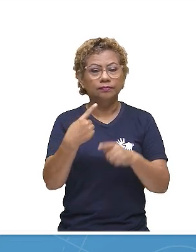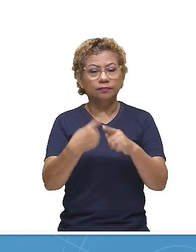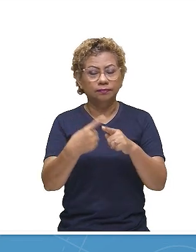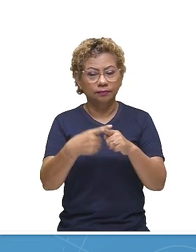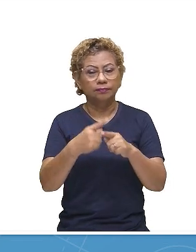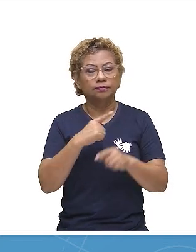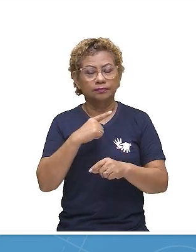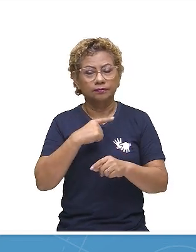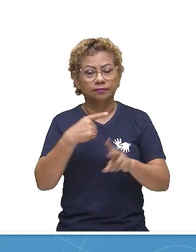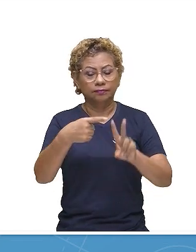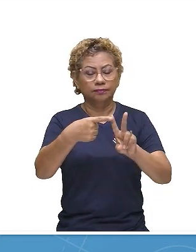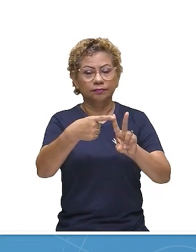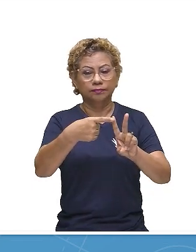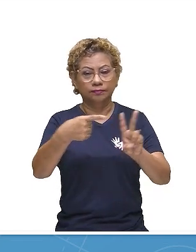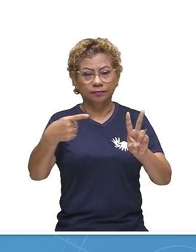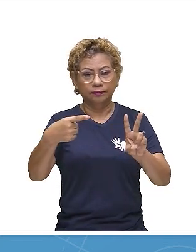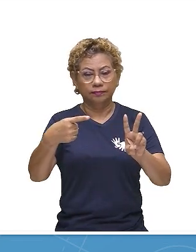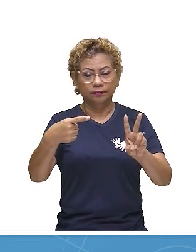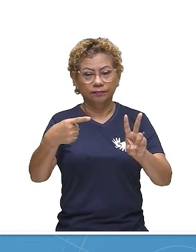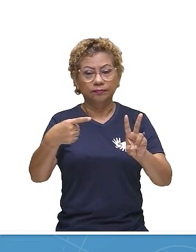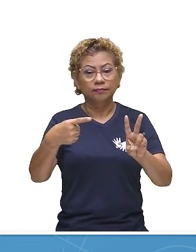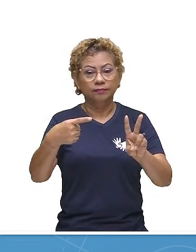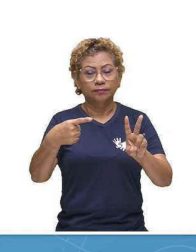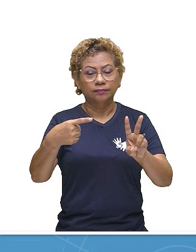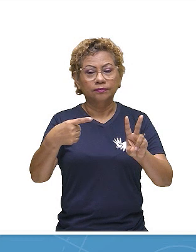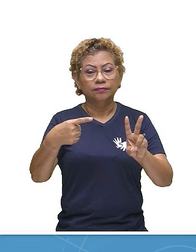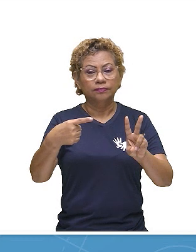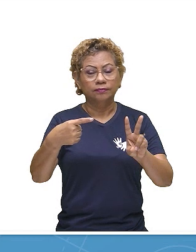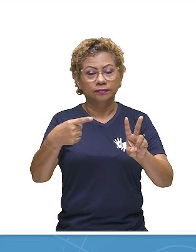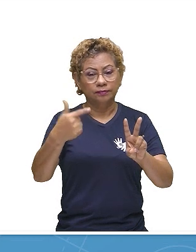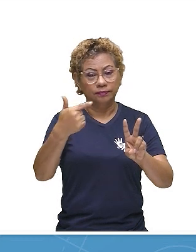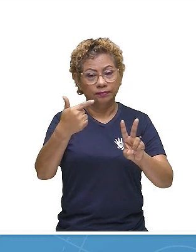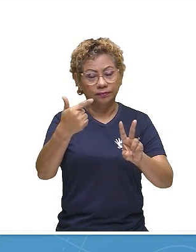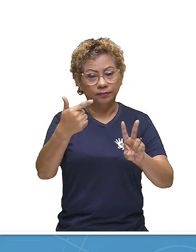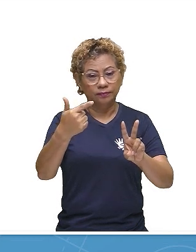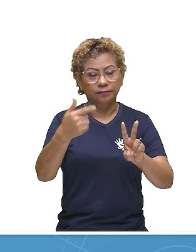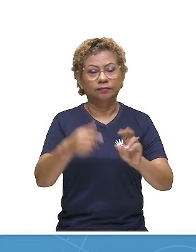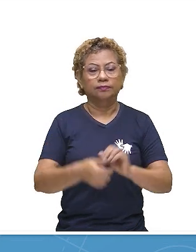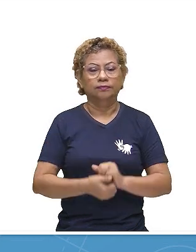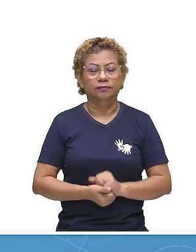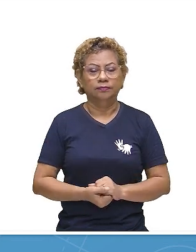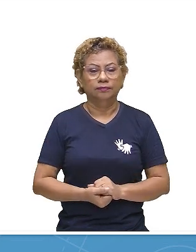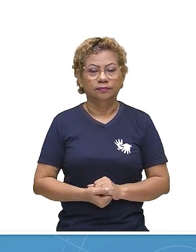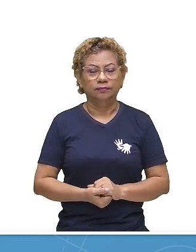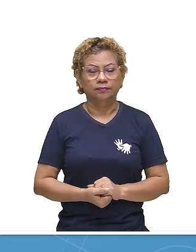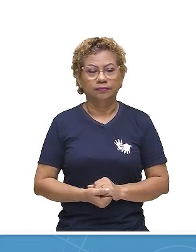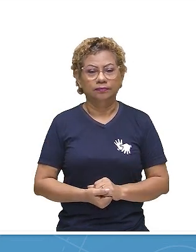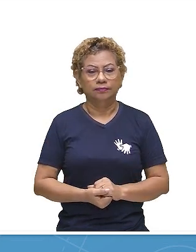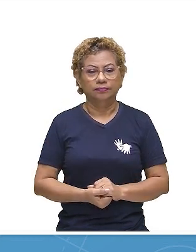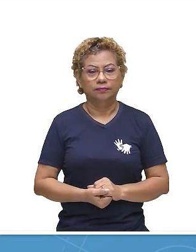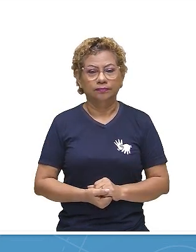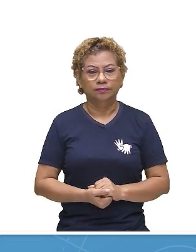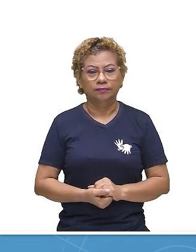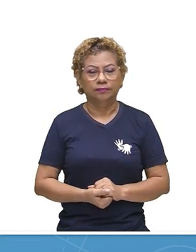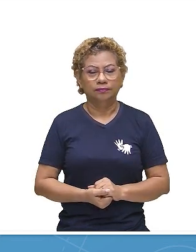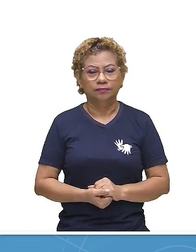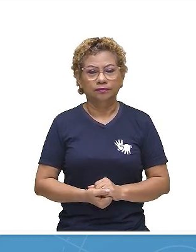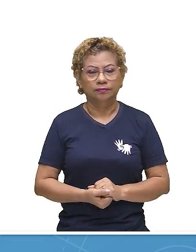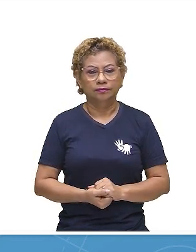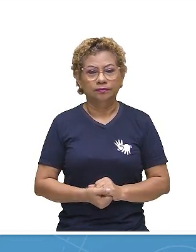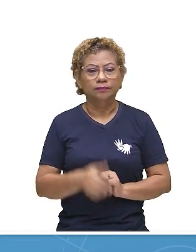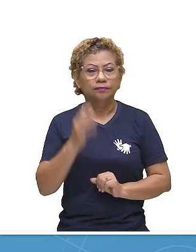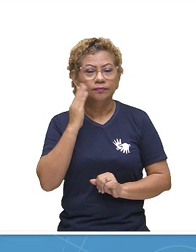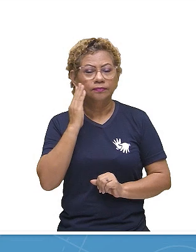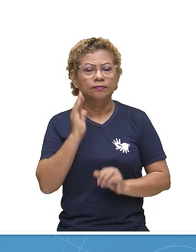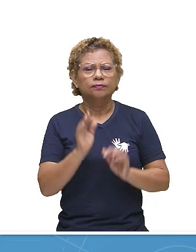raiz cúbica de 8. Agora tem uma expressão numérica, né, simplesinha, fácil de resolver, até eu sei